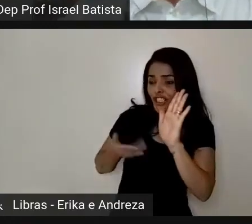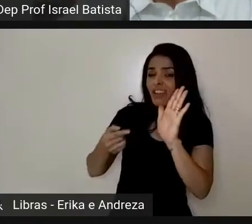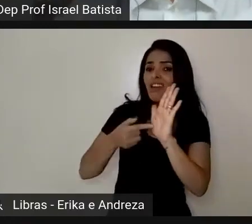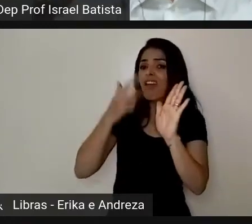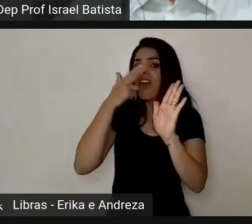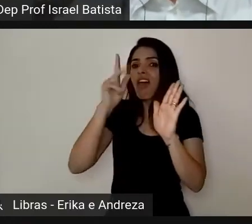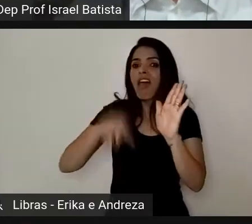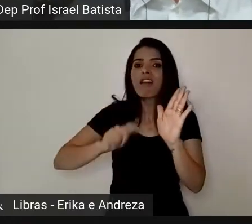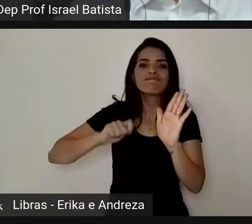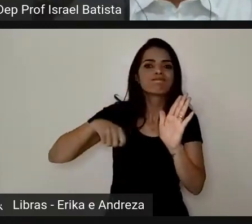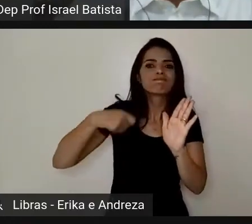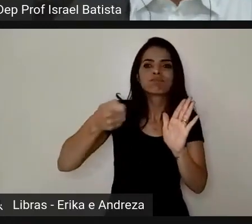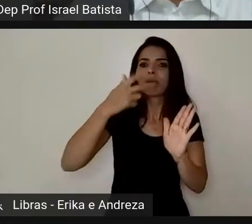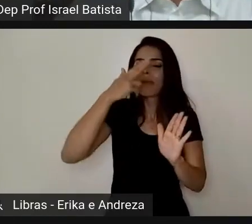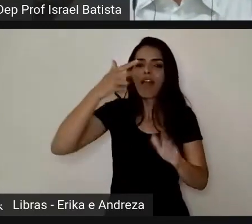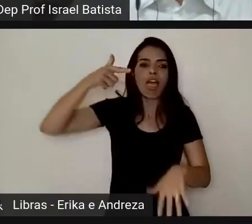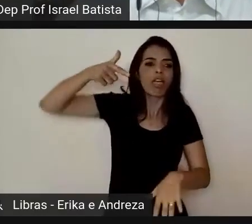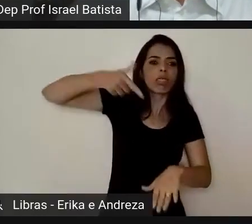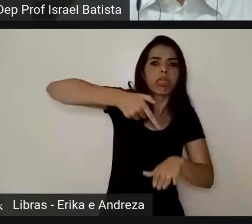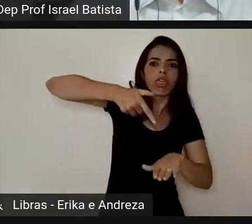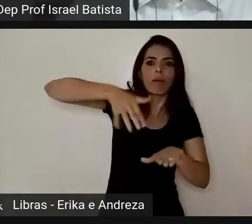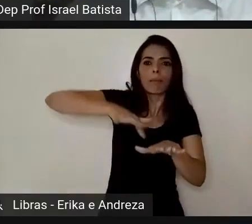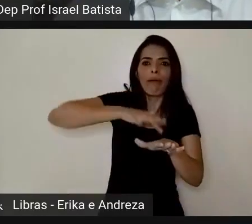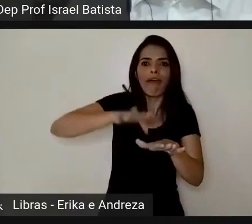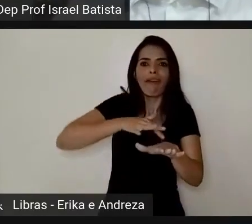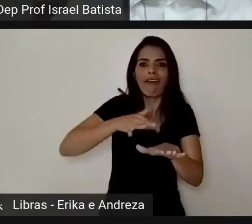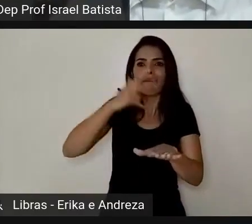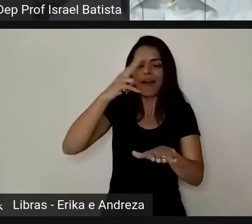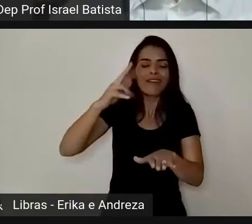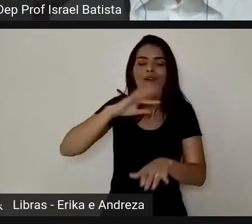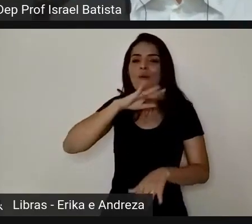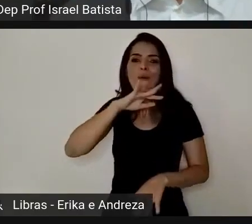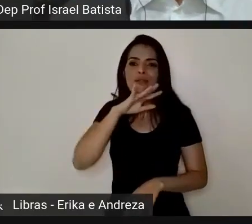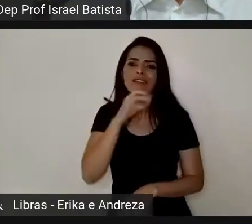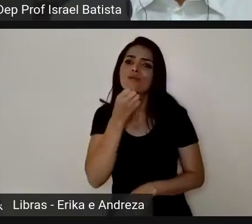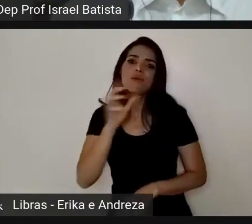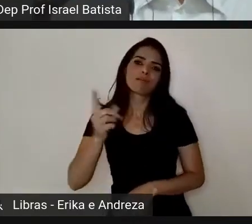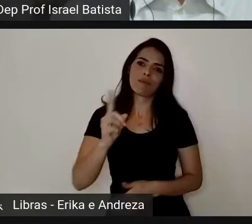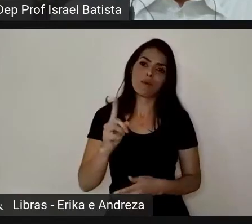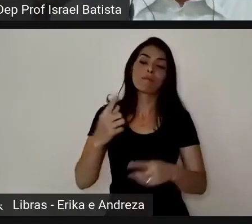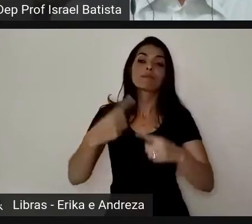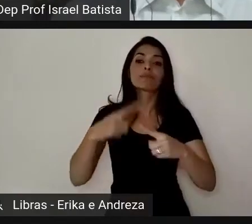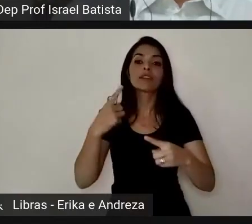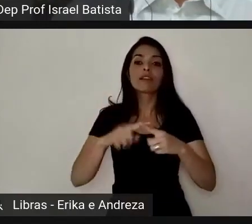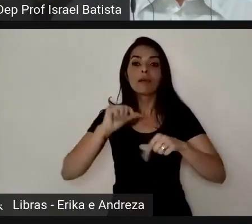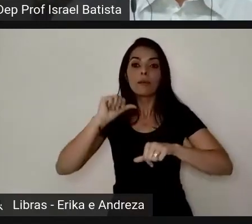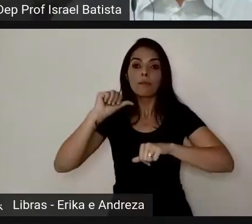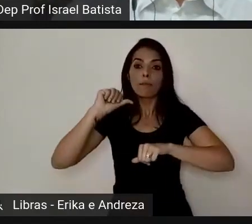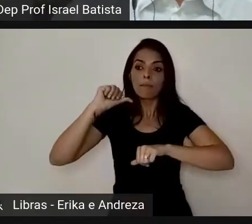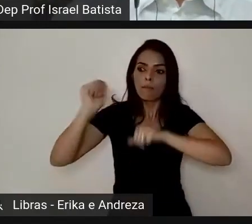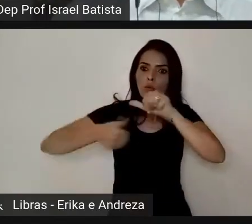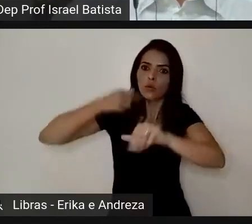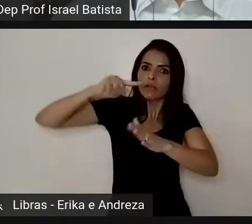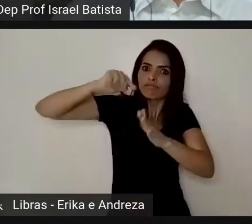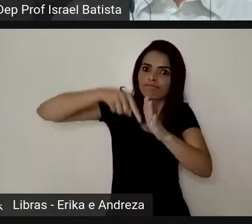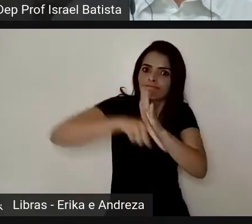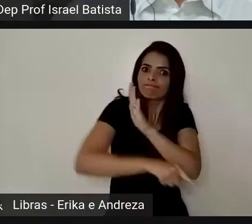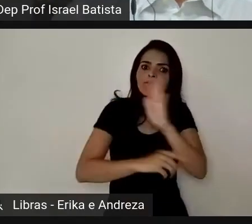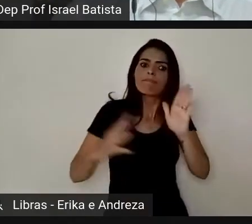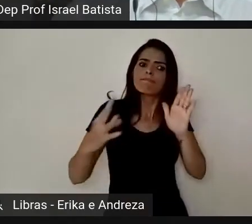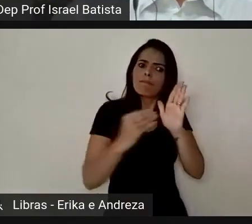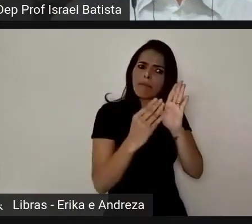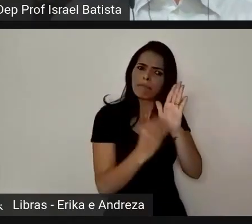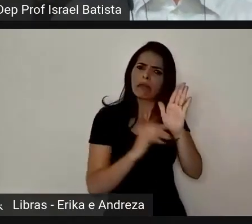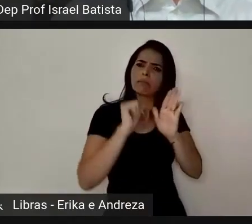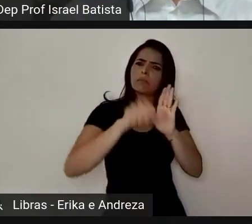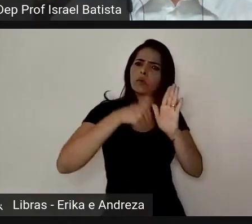verdadeiro tiro no pé no Brasil. Primeiro, porque é uma reforma que altera profundamente a Constituição. Ela coloca, como a